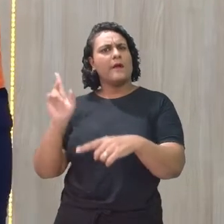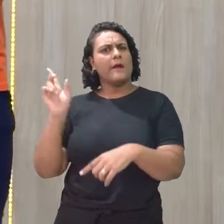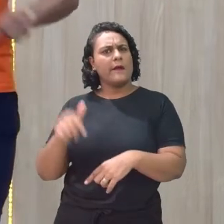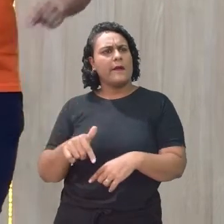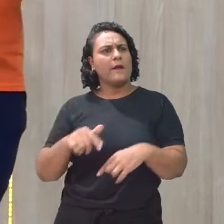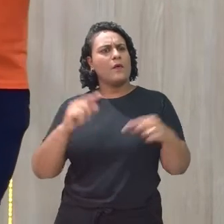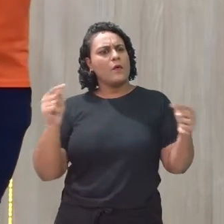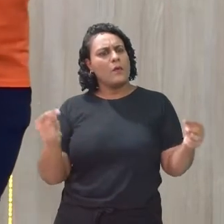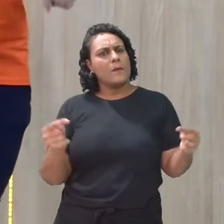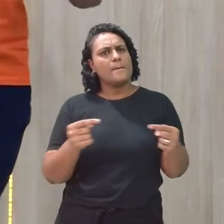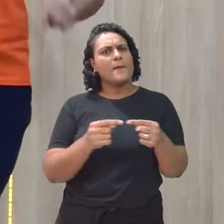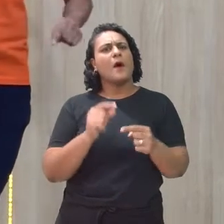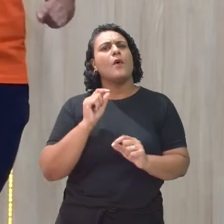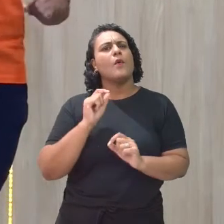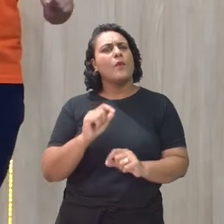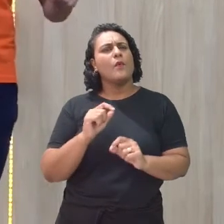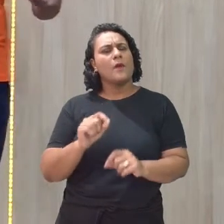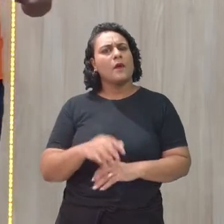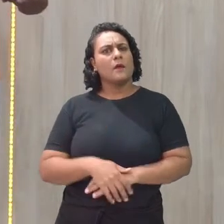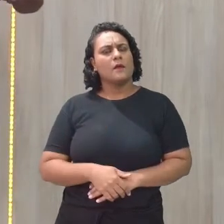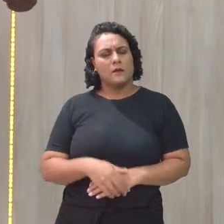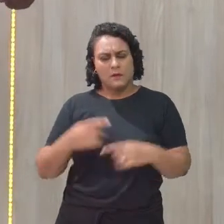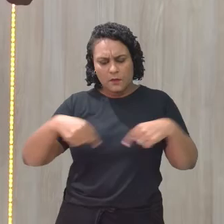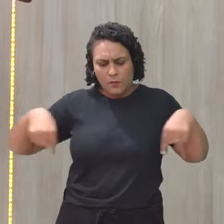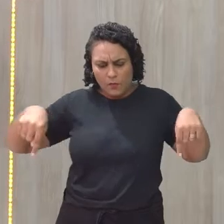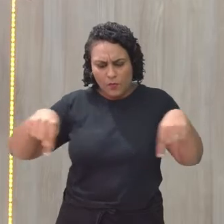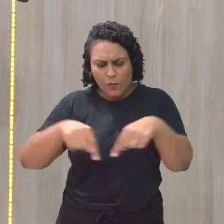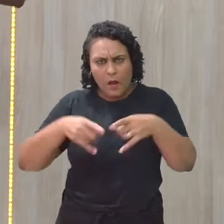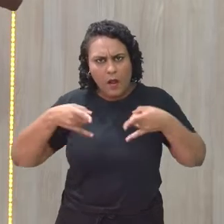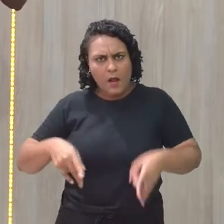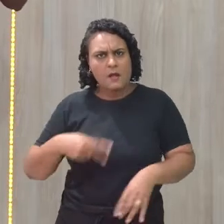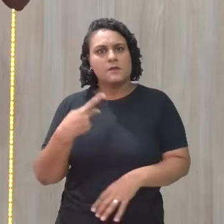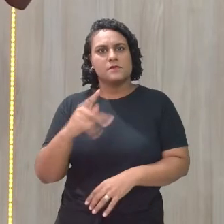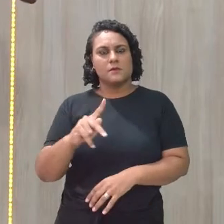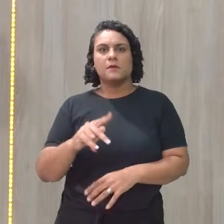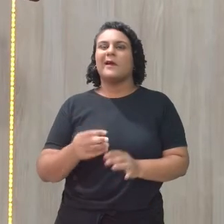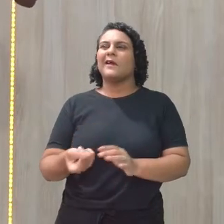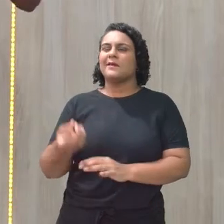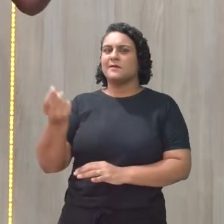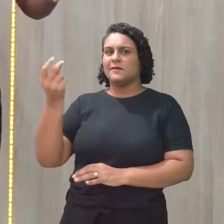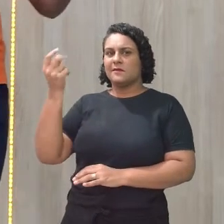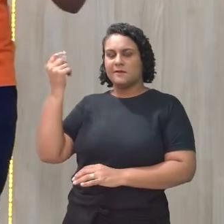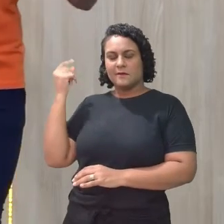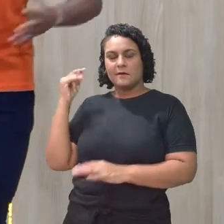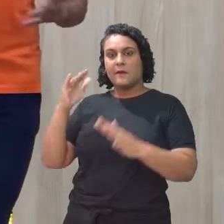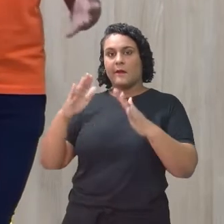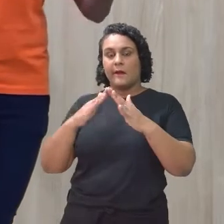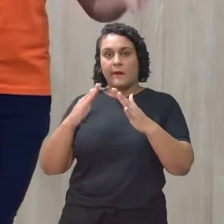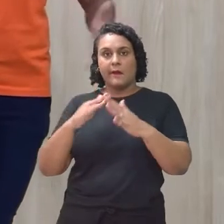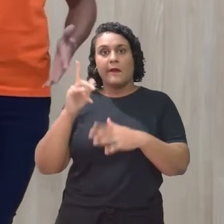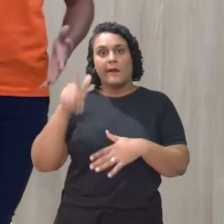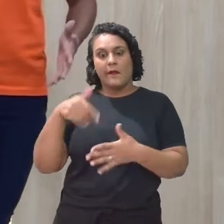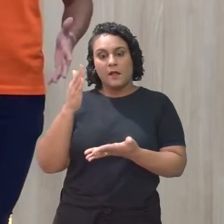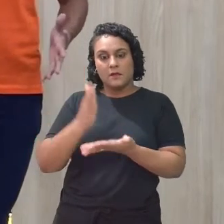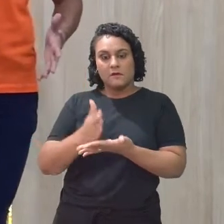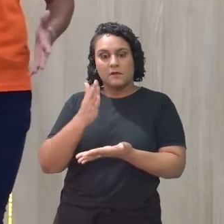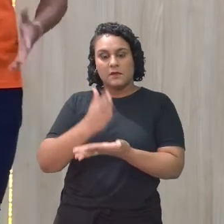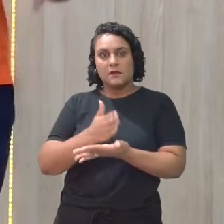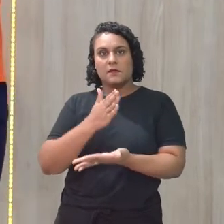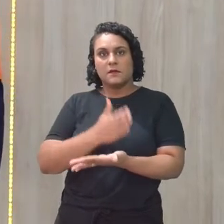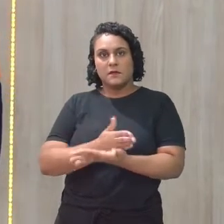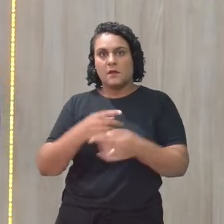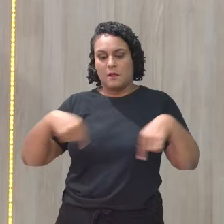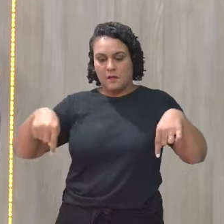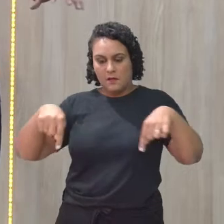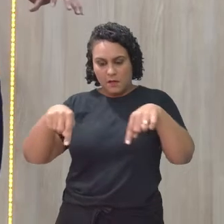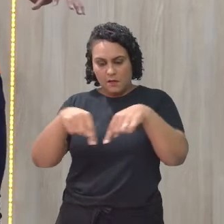da ideia do seu quarto aí da sua casa, tá? Antigamente as casas eram divididas aí em 4 partes iguais, tá?